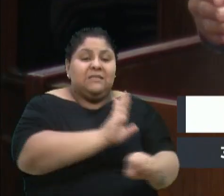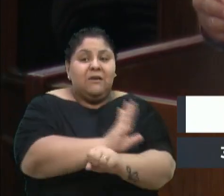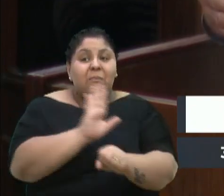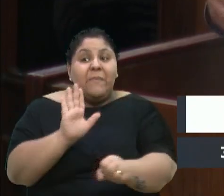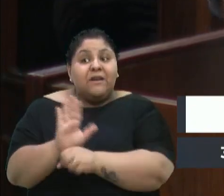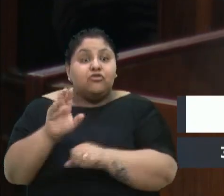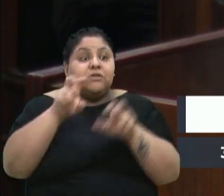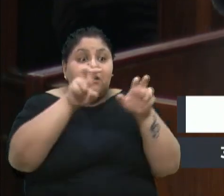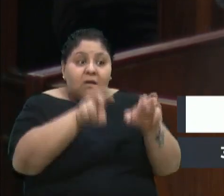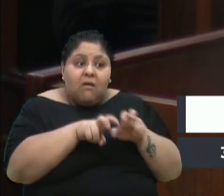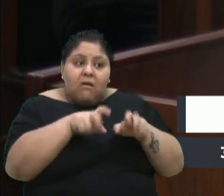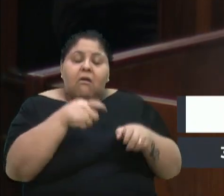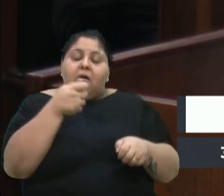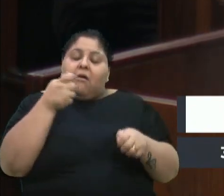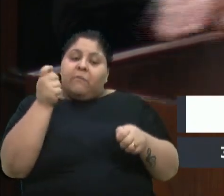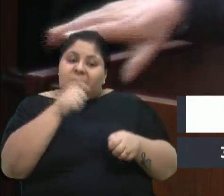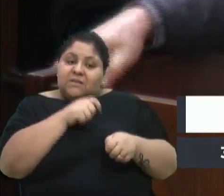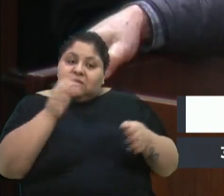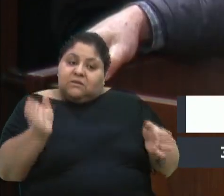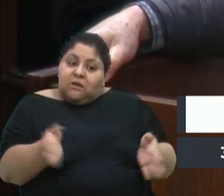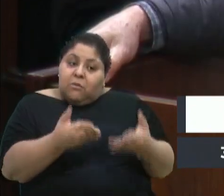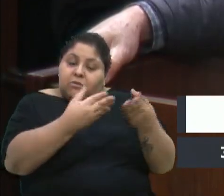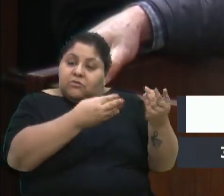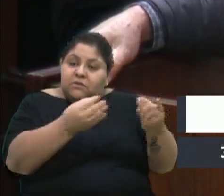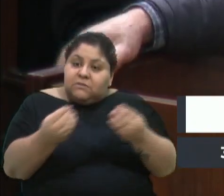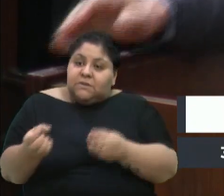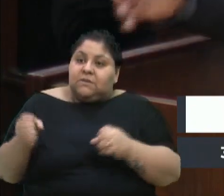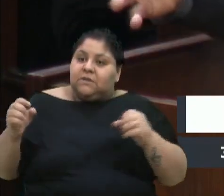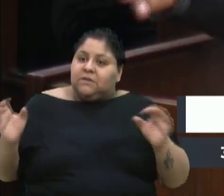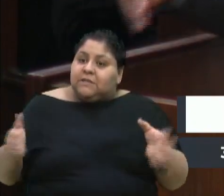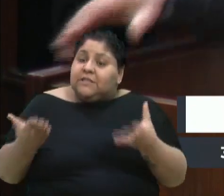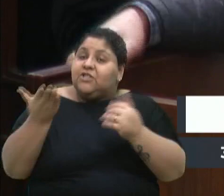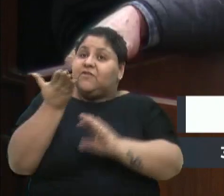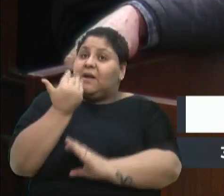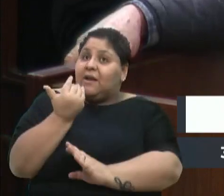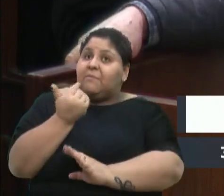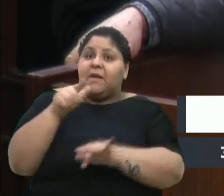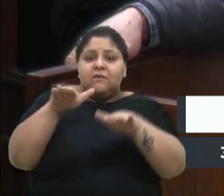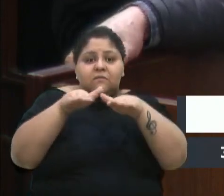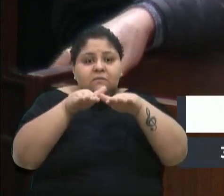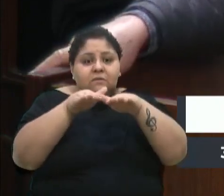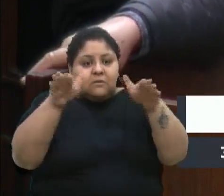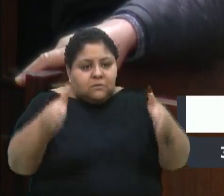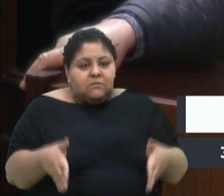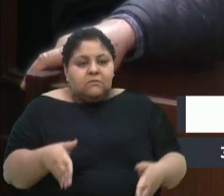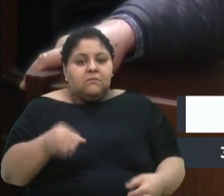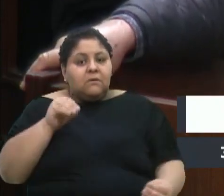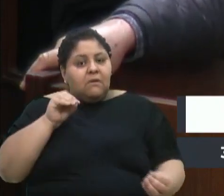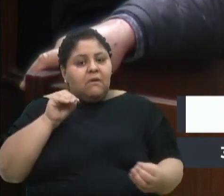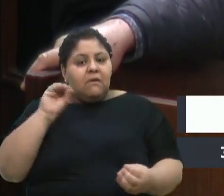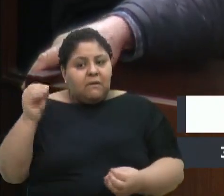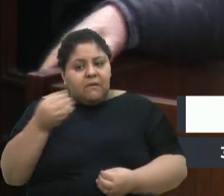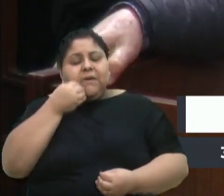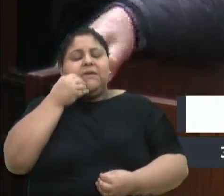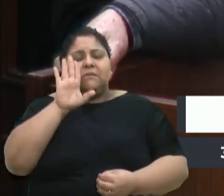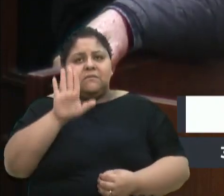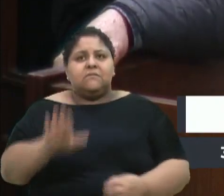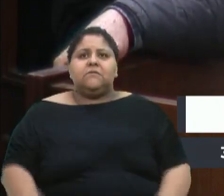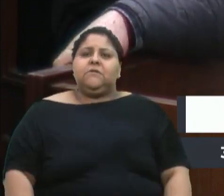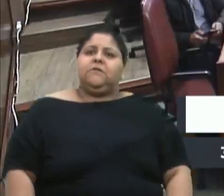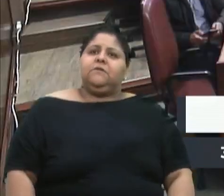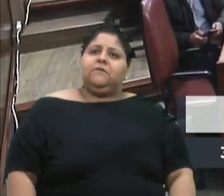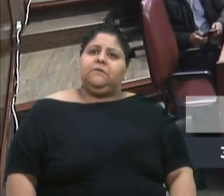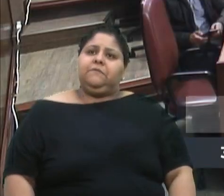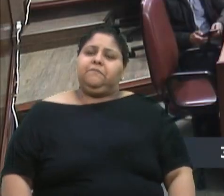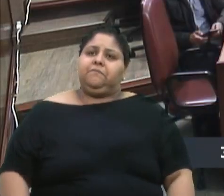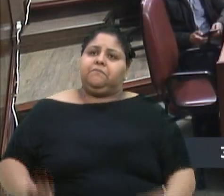bastante, incentivar mais alimento na mesa. Esse é o objetivo, vereador Rafael. Não, vereador Velocino,